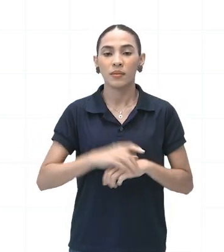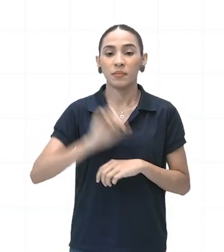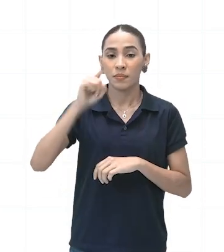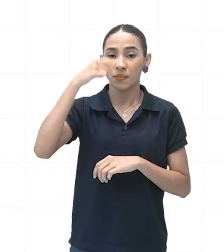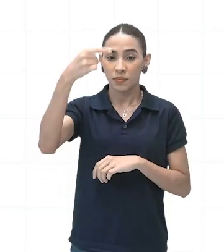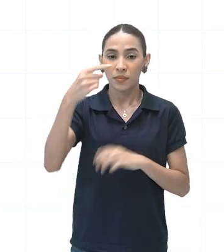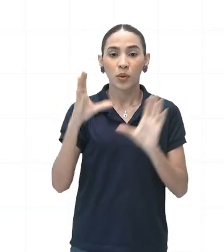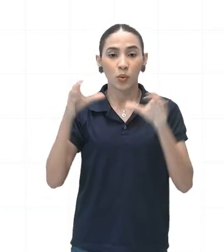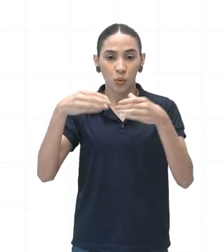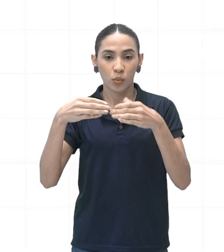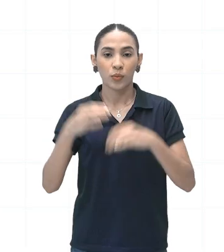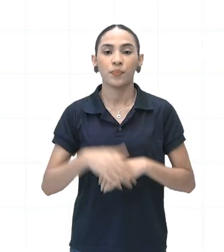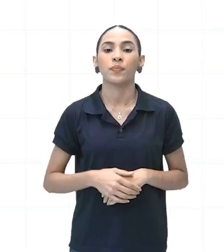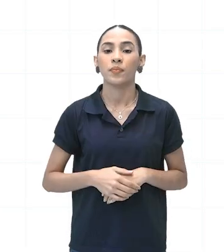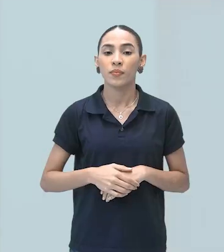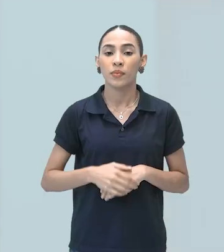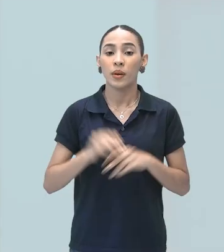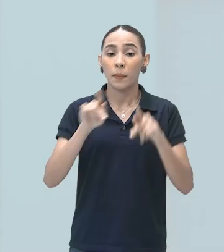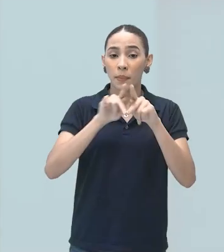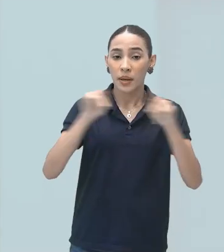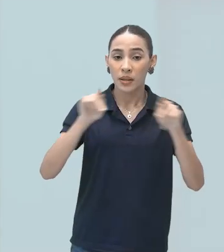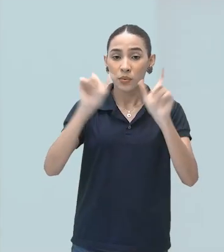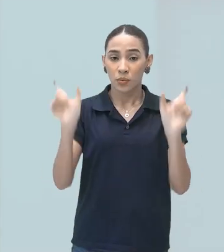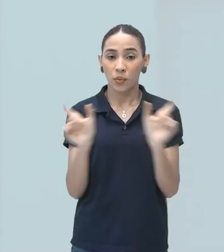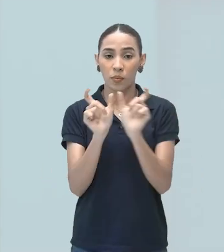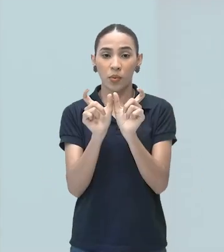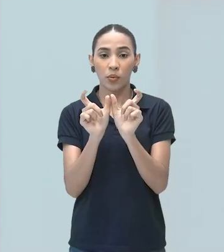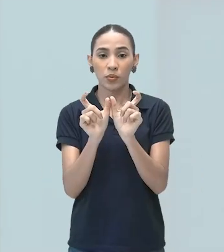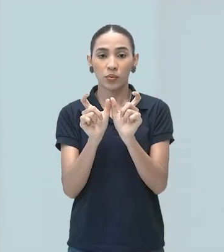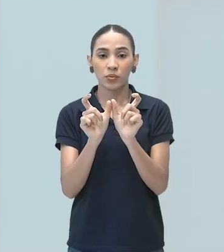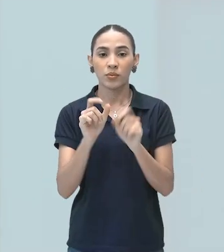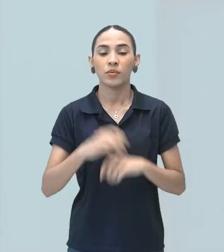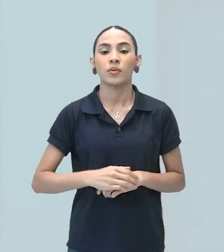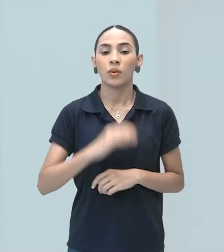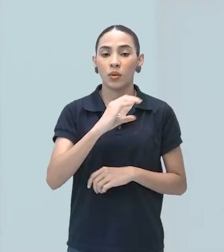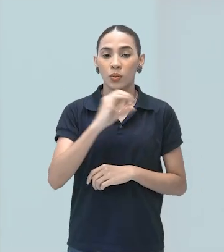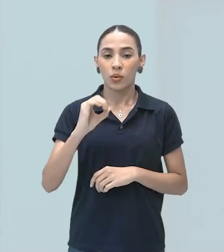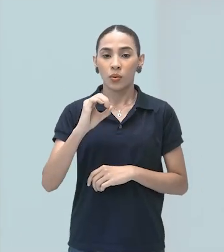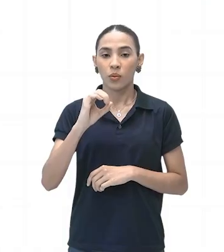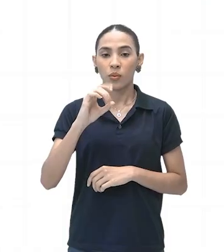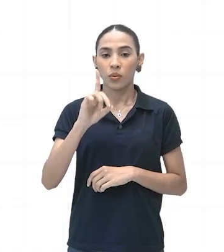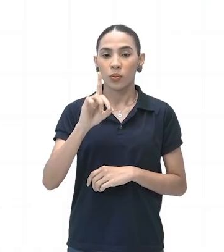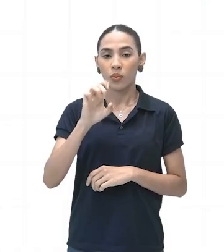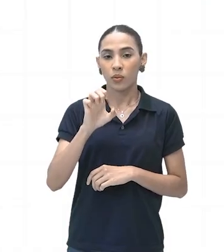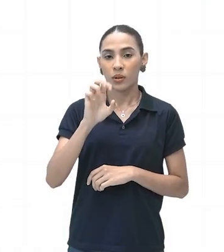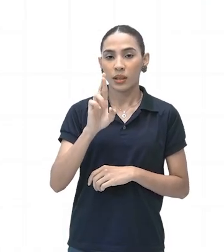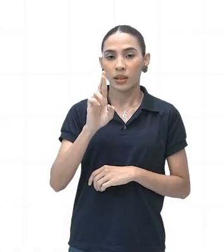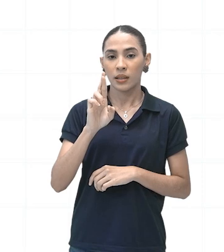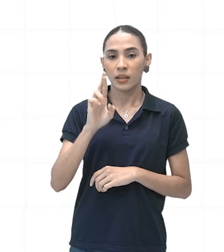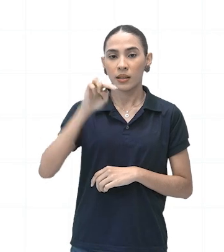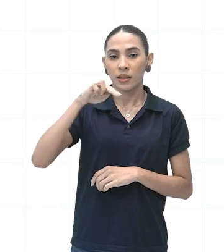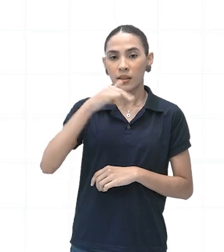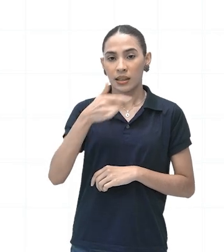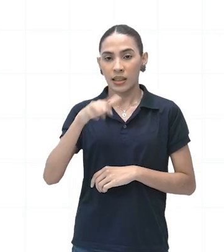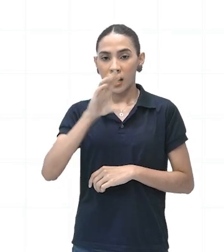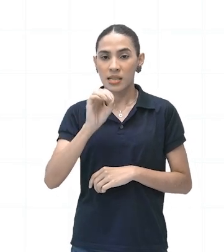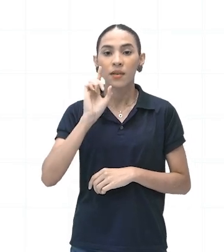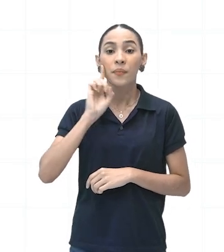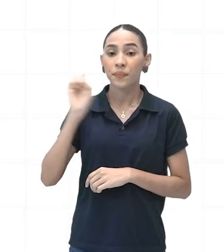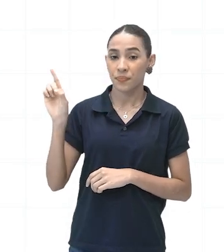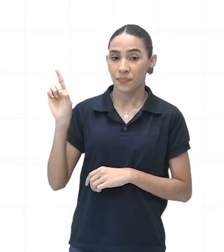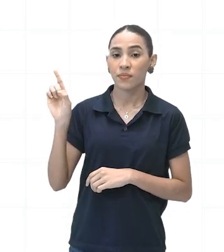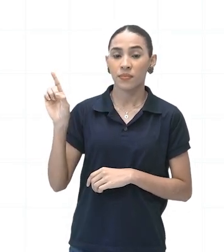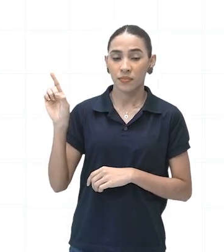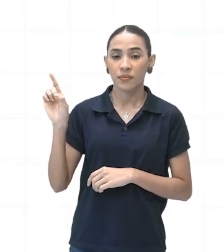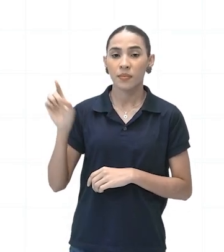próxima classificação, que é o período composto por coordenação. Observem aí comigo o período composto por